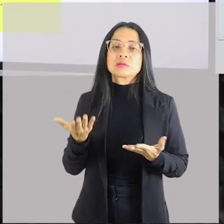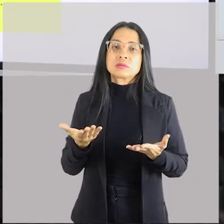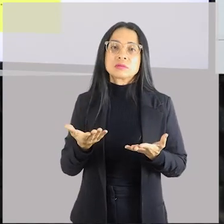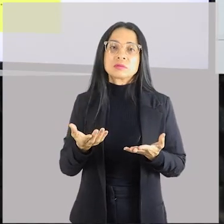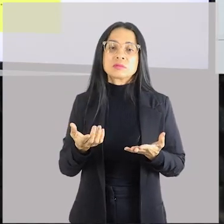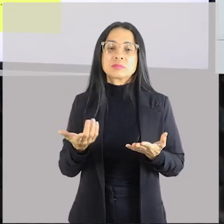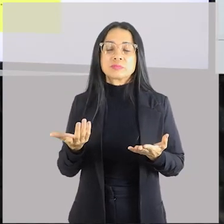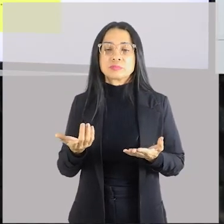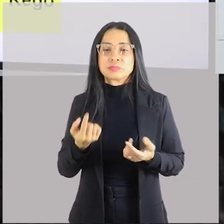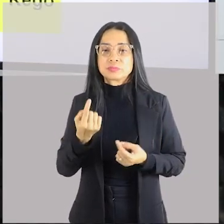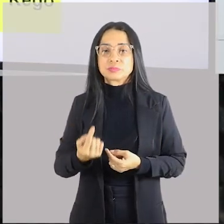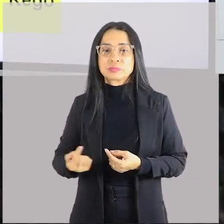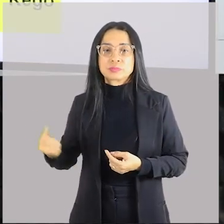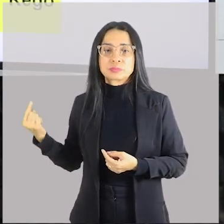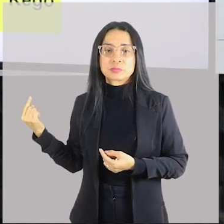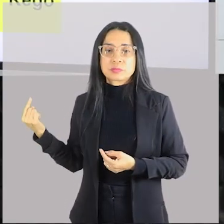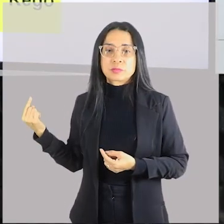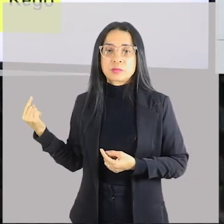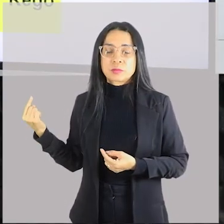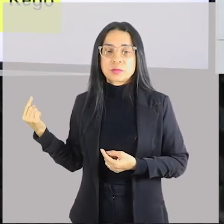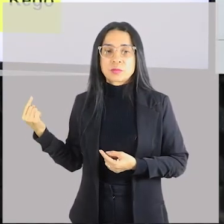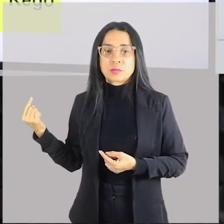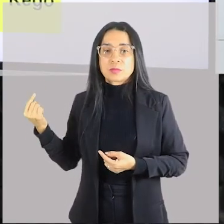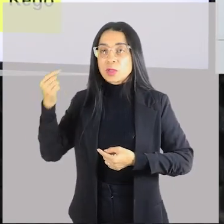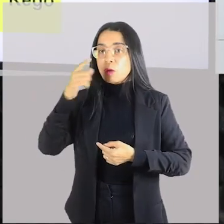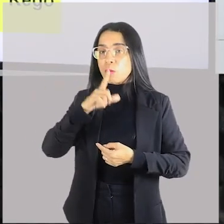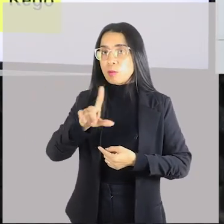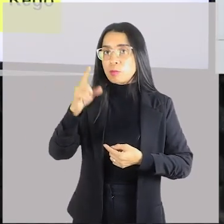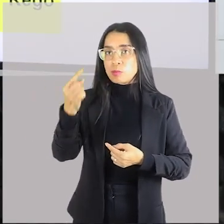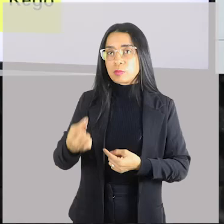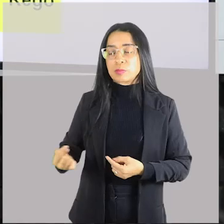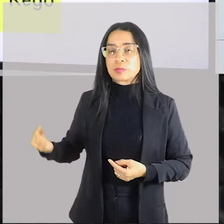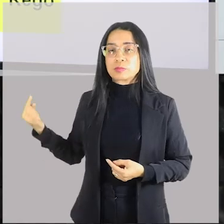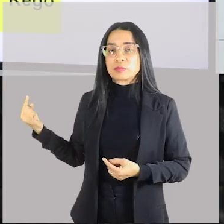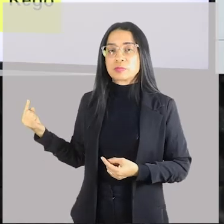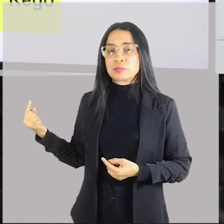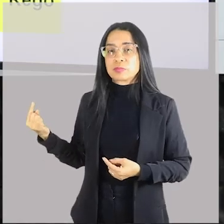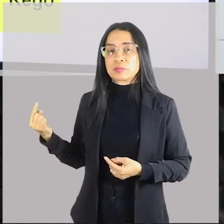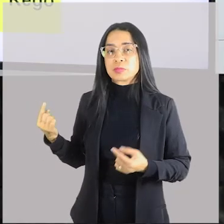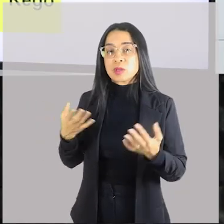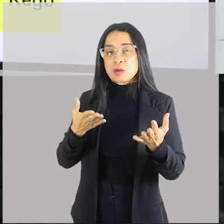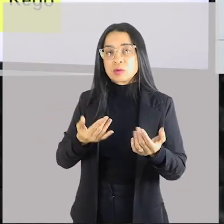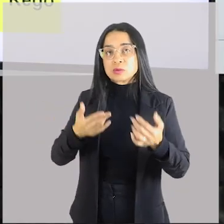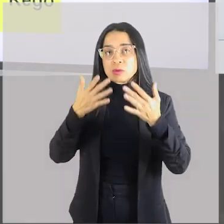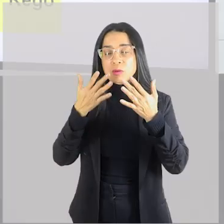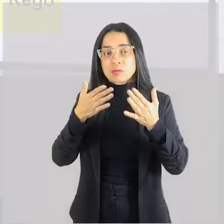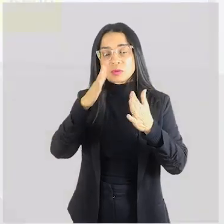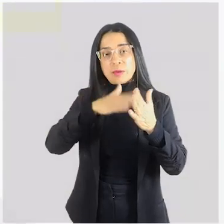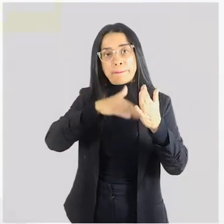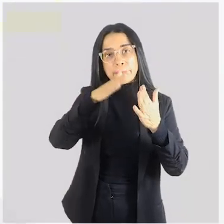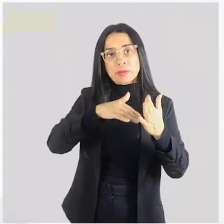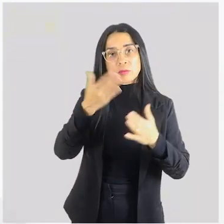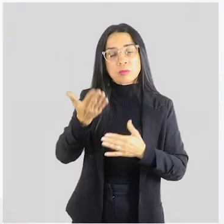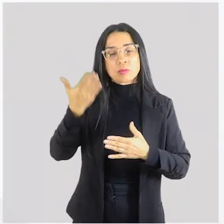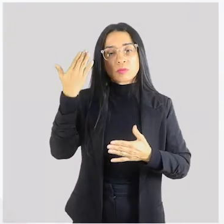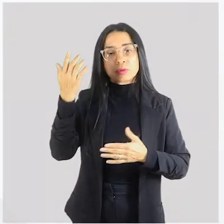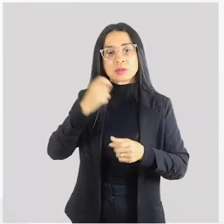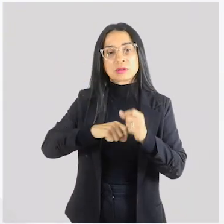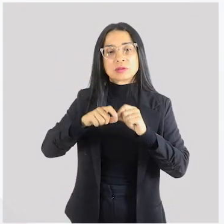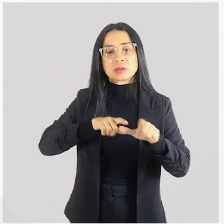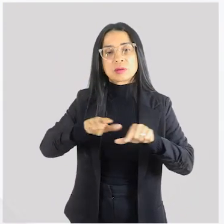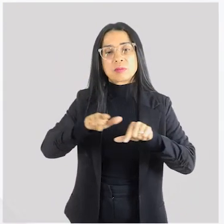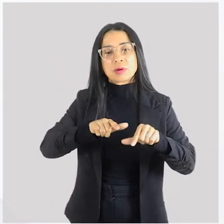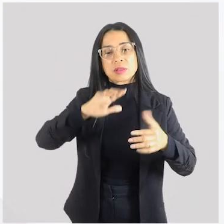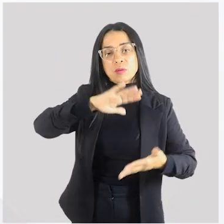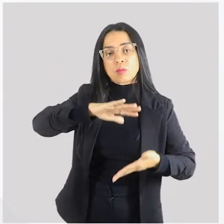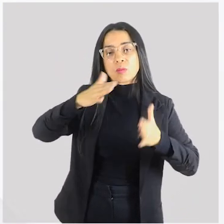trabalhou em uma série de áreas Vicente do Rego Monteiro mais jovem dos pintores da época ele trabalha com cubismo atípico tanto que que